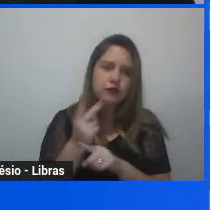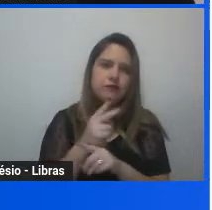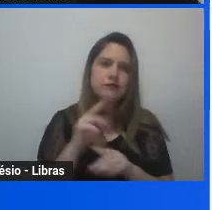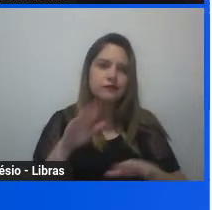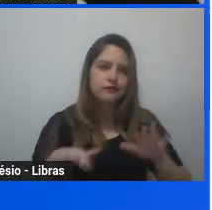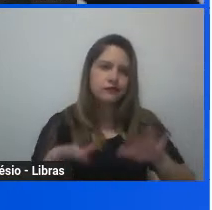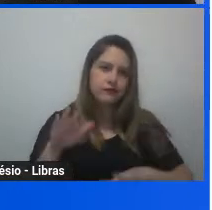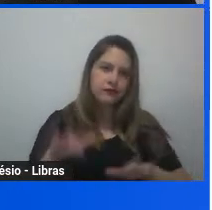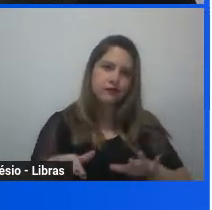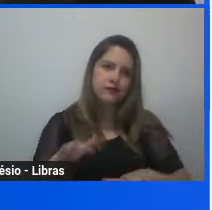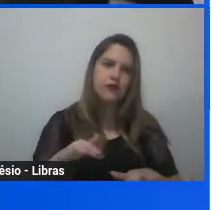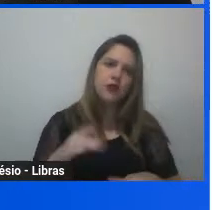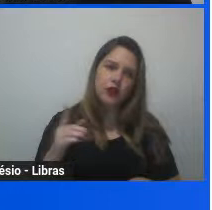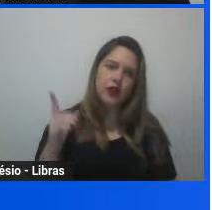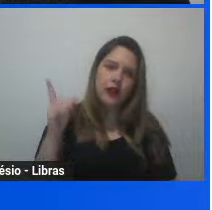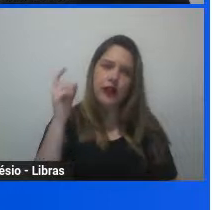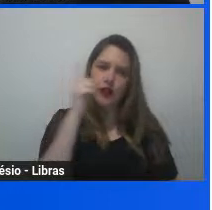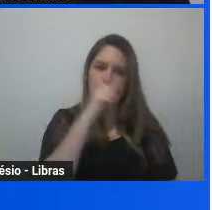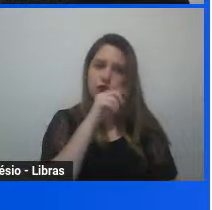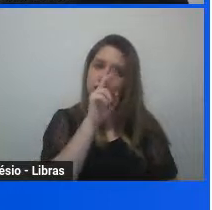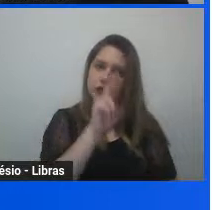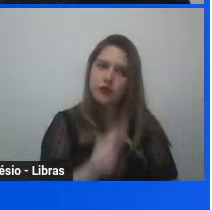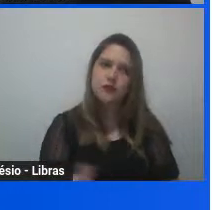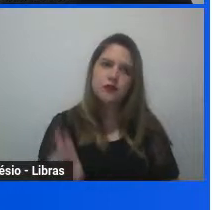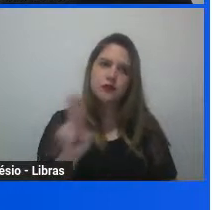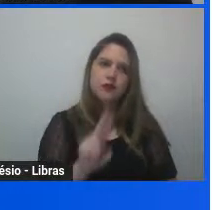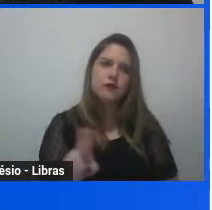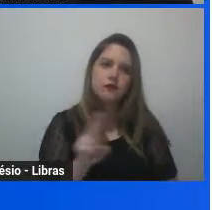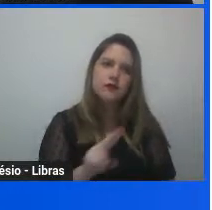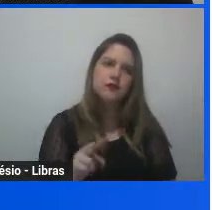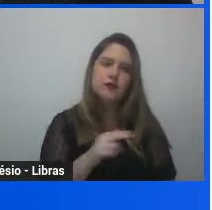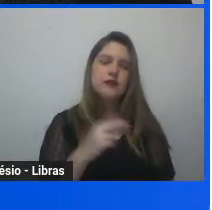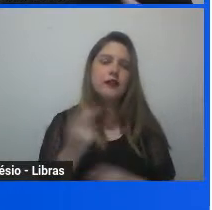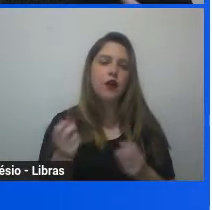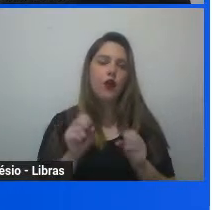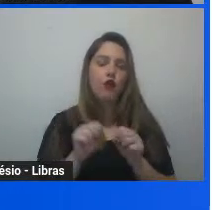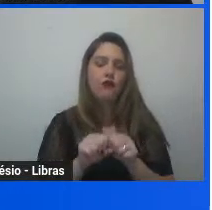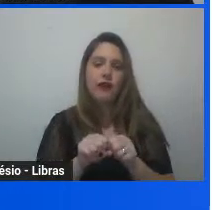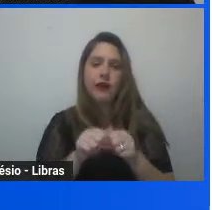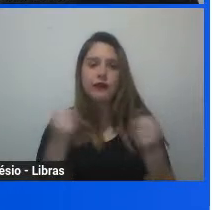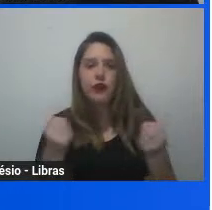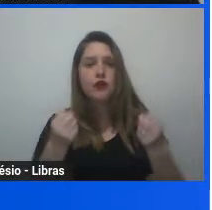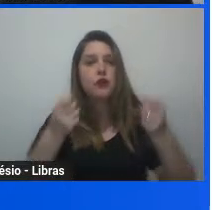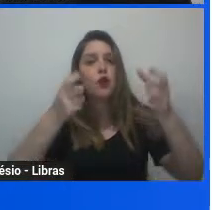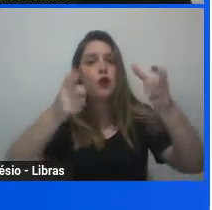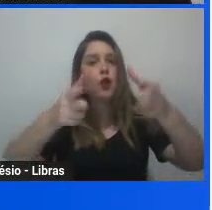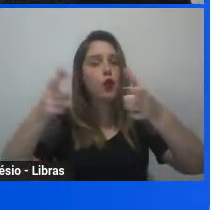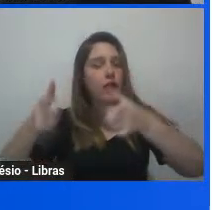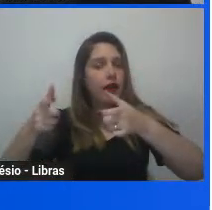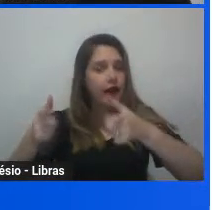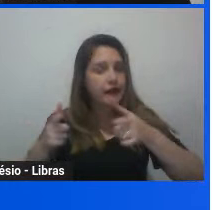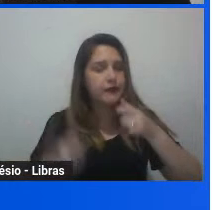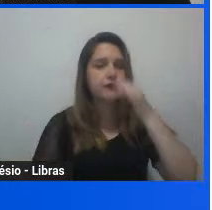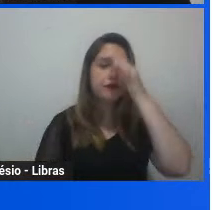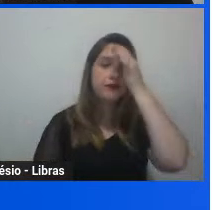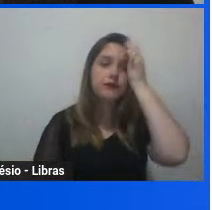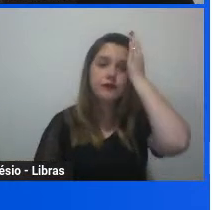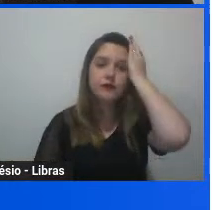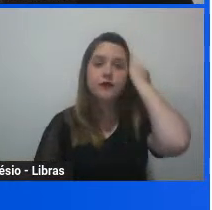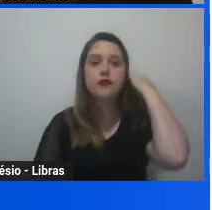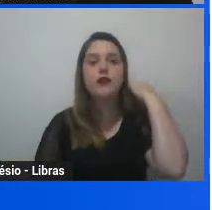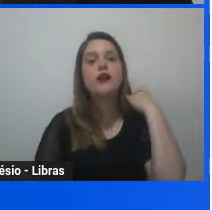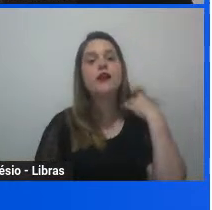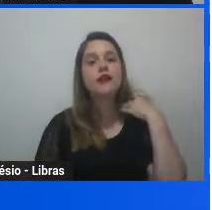Porque precisa imobilizar o membro fraturado no local onde ocorreu o incidente,